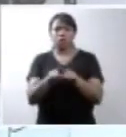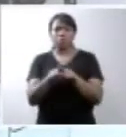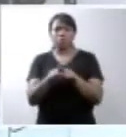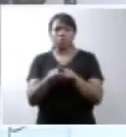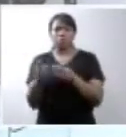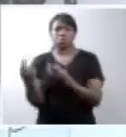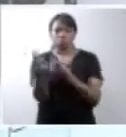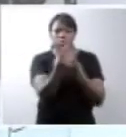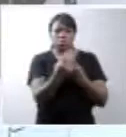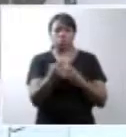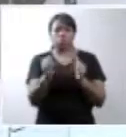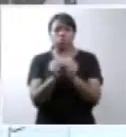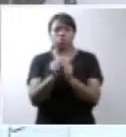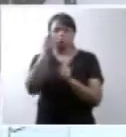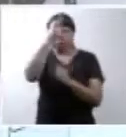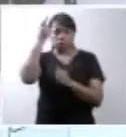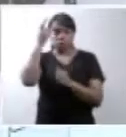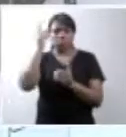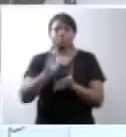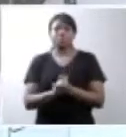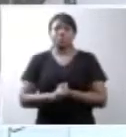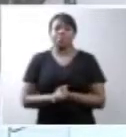com as demais pessoas.